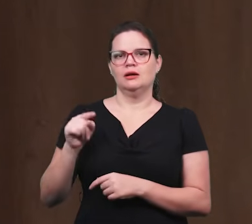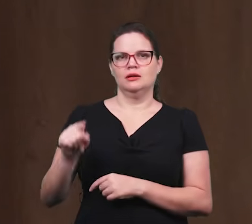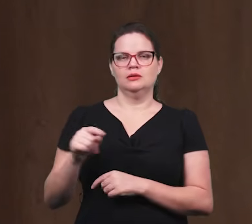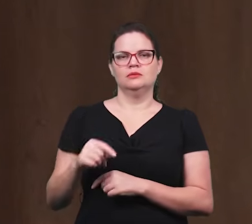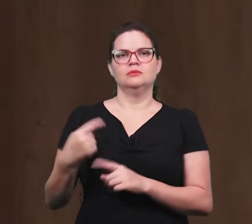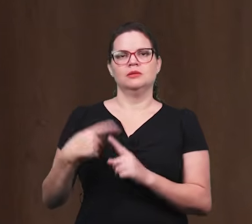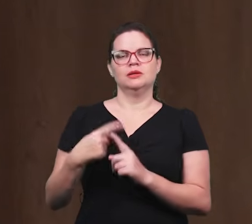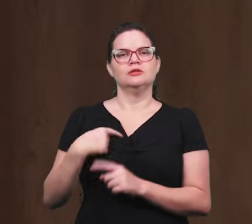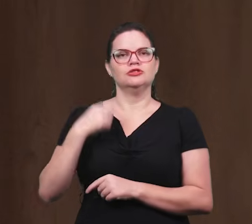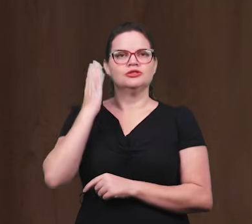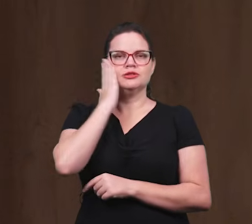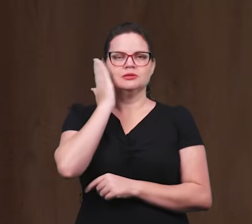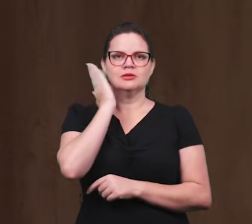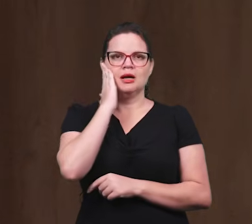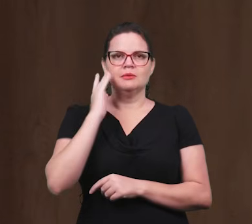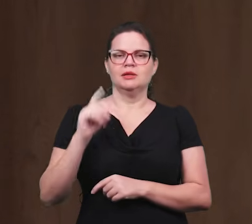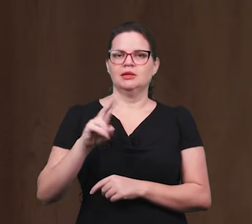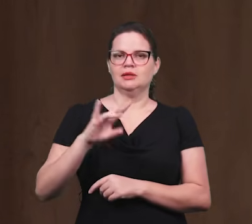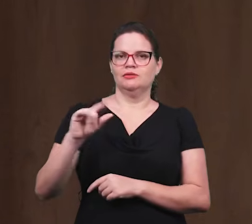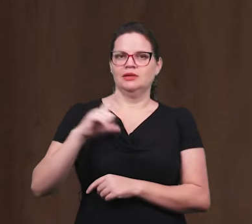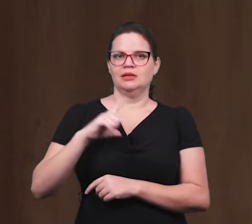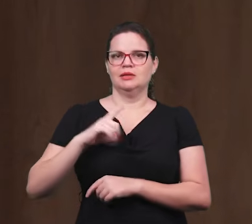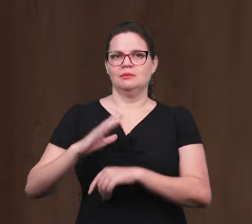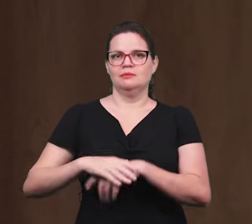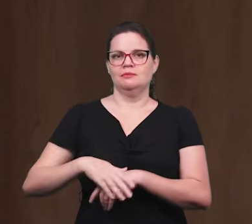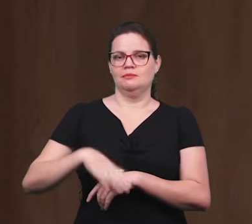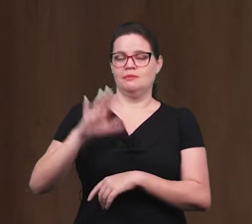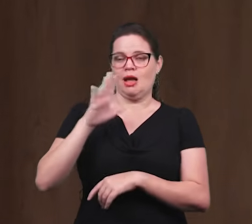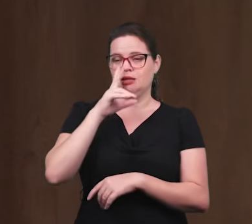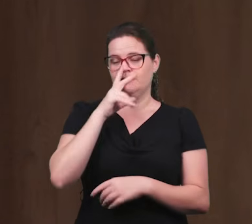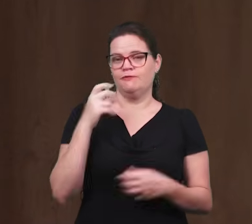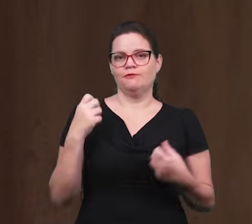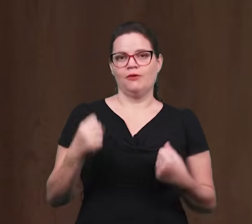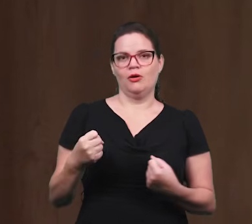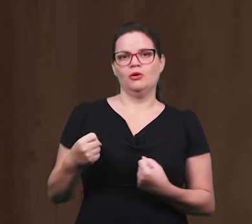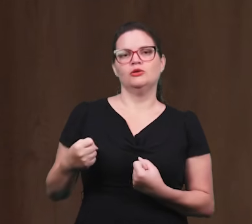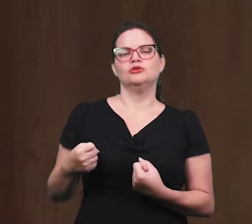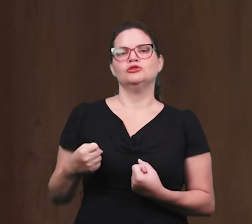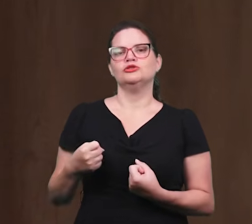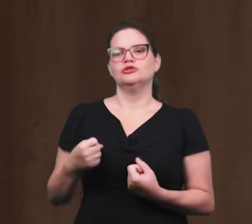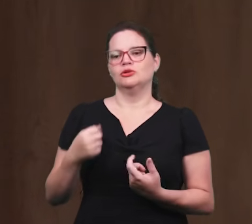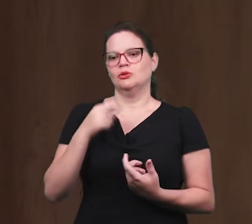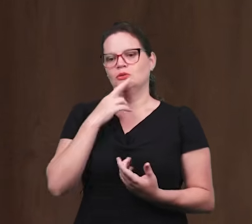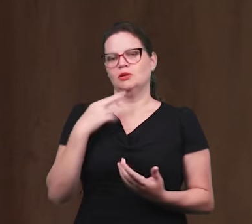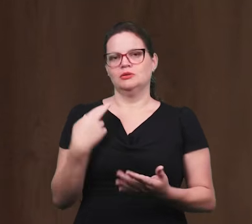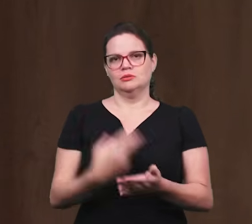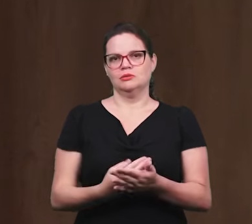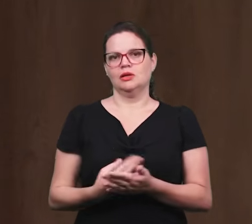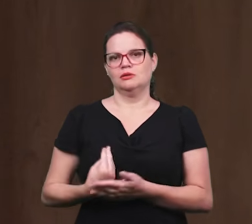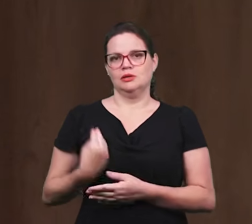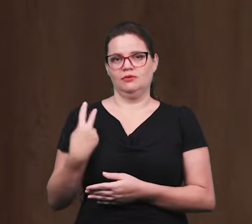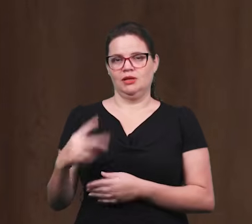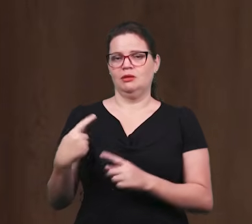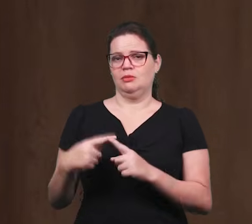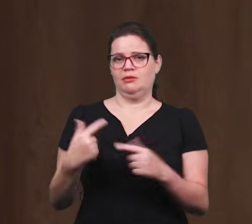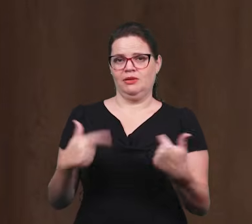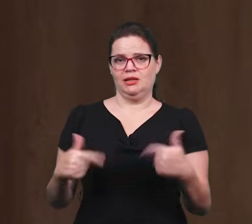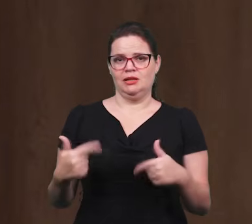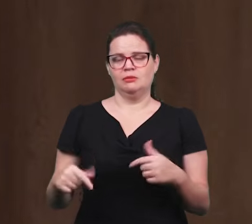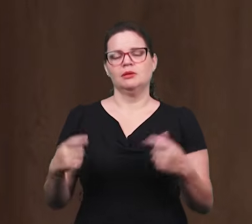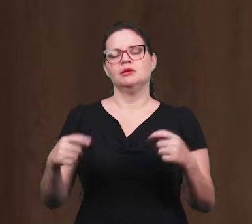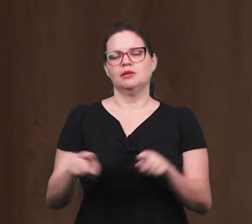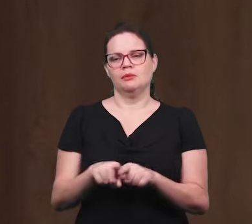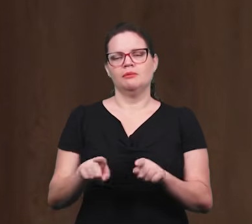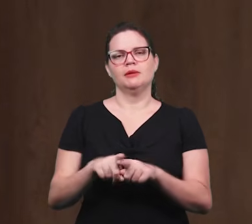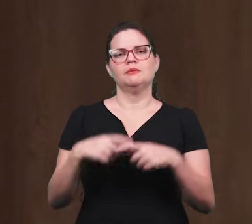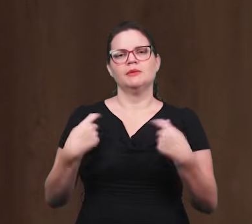sabemos que é algo que exige um impacto muito forte na vida das pessoas. Então, além do acompanhamento